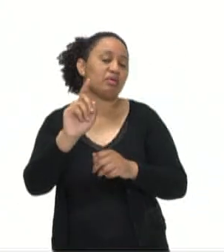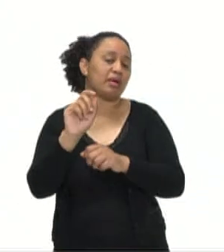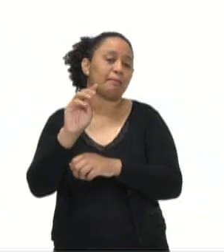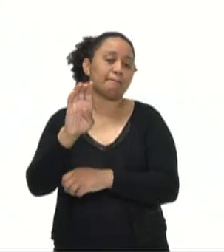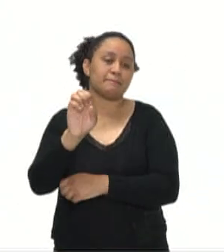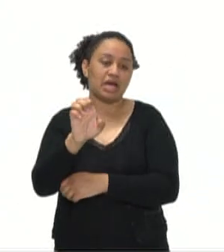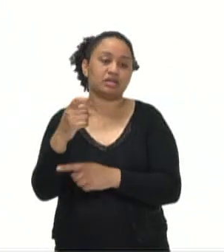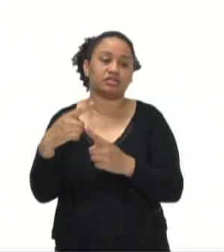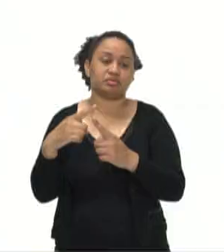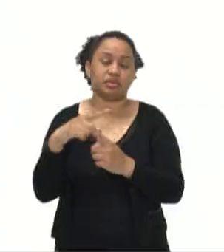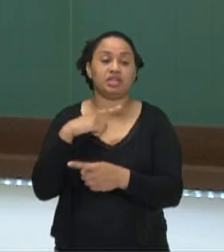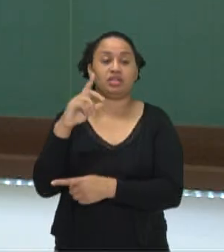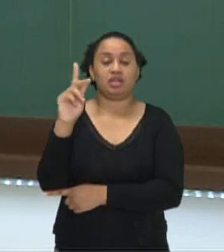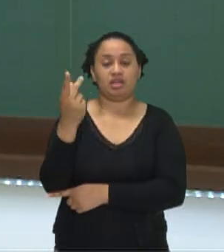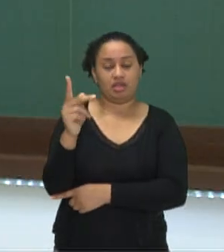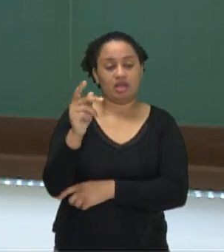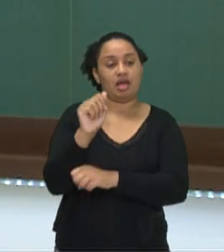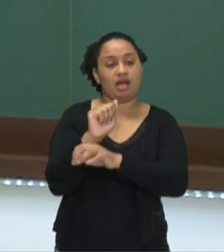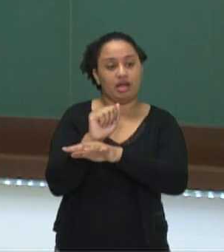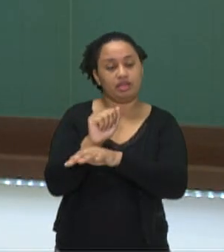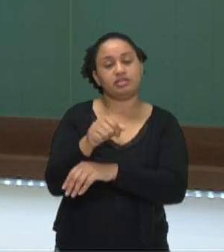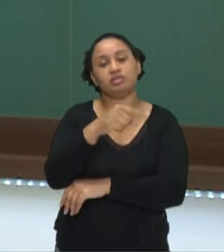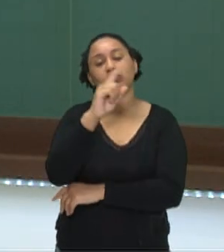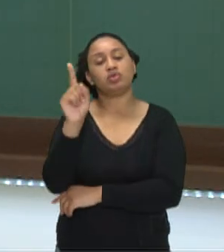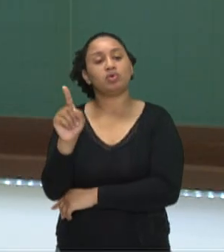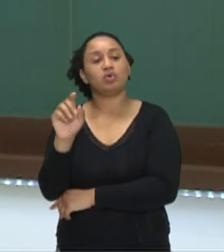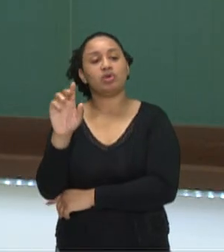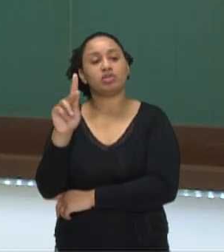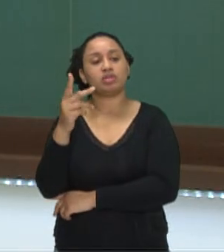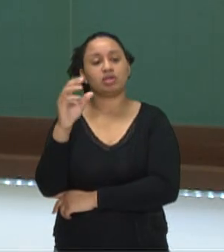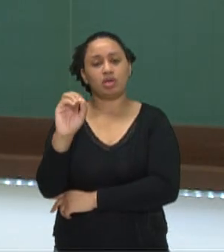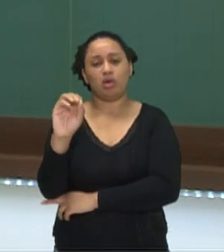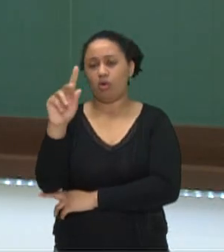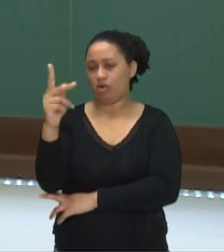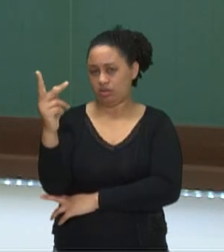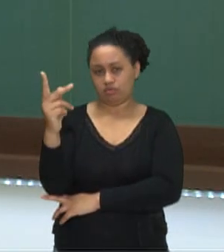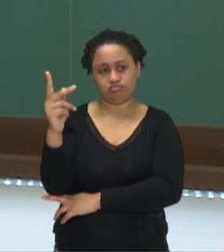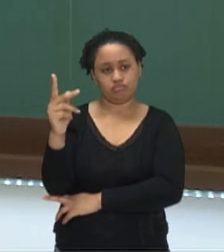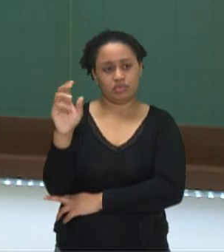quê? Aqui nós temos um ácido e aqui, percebam que